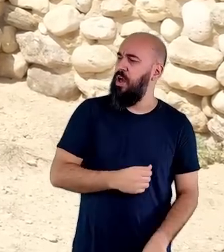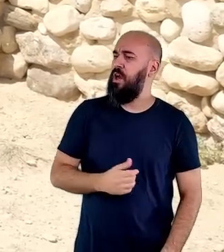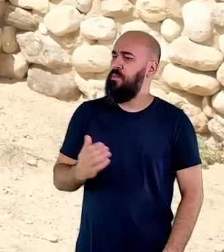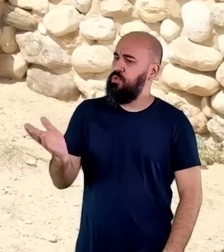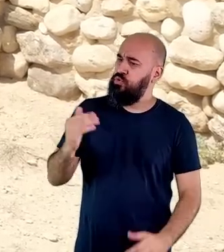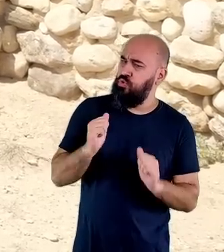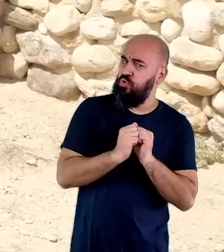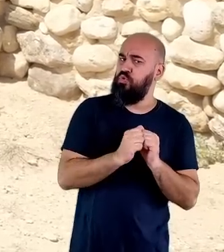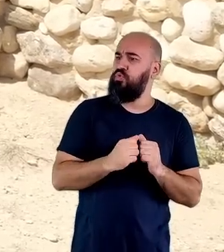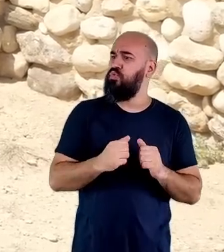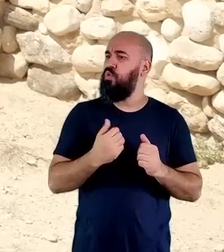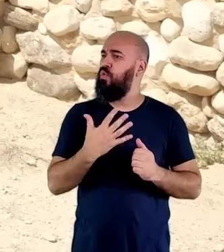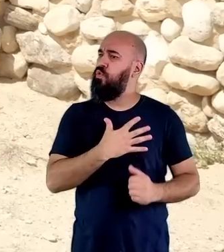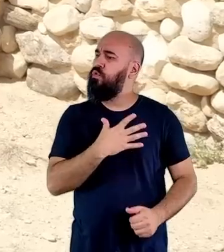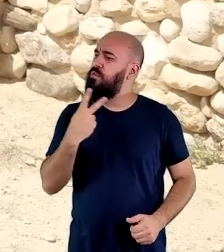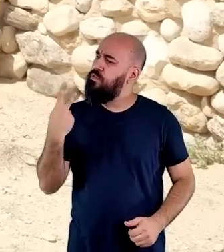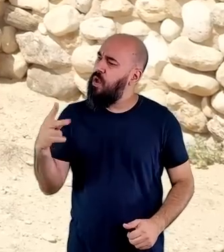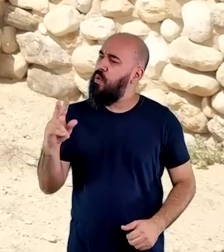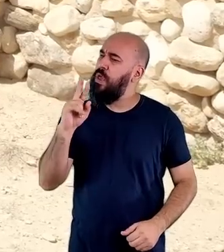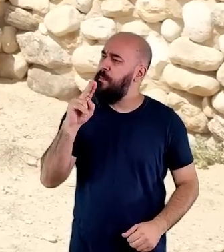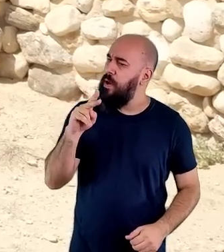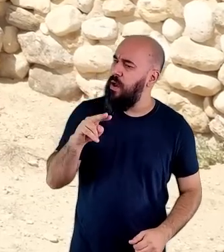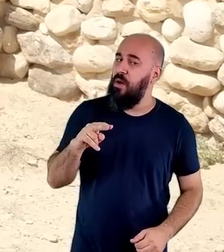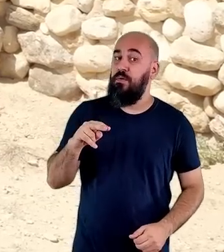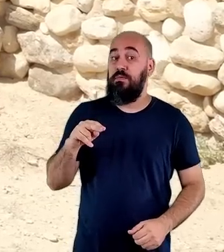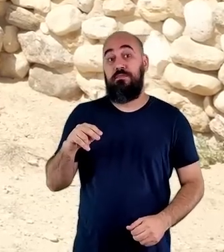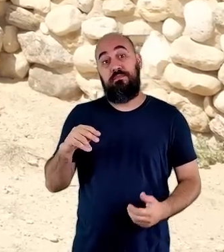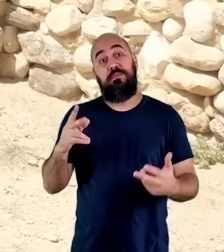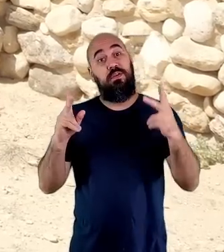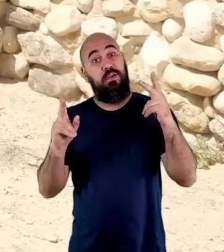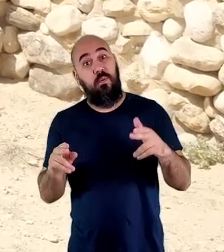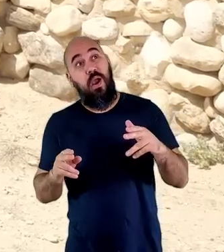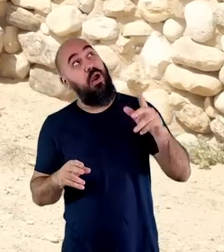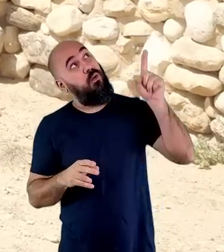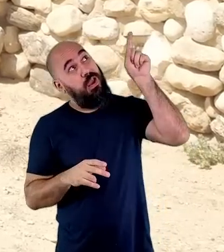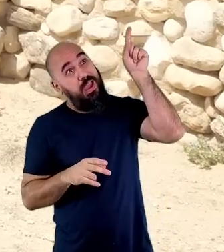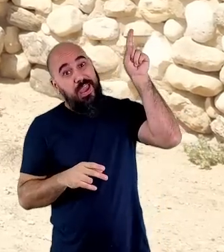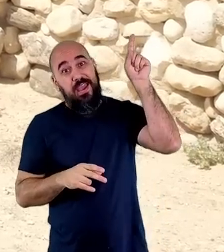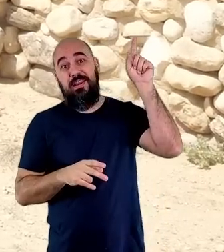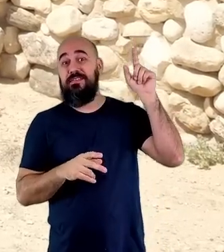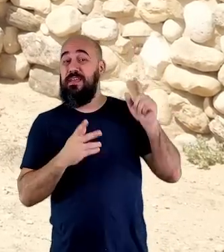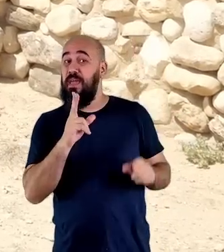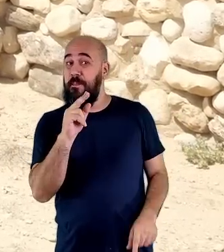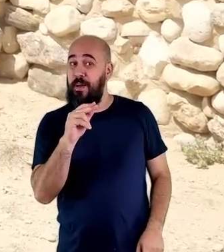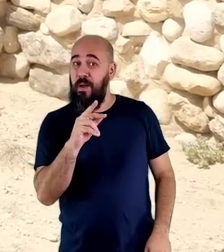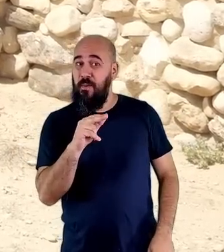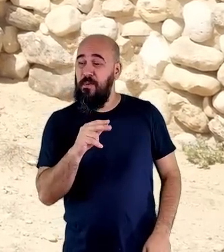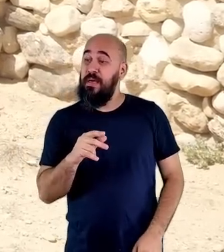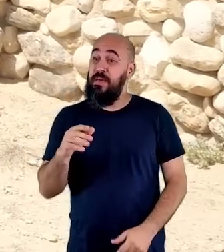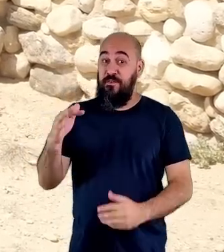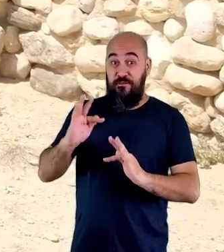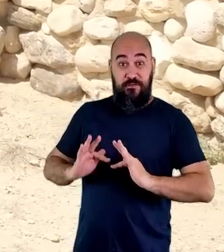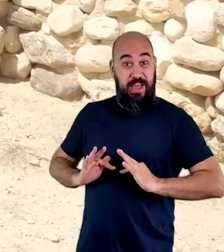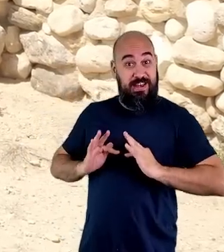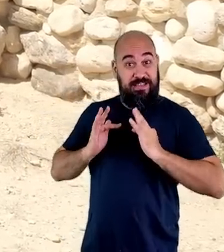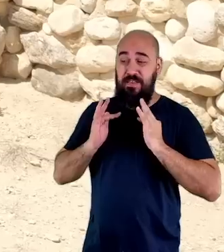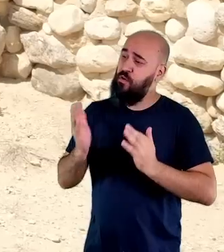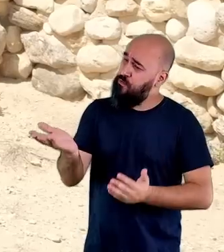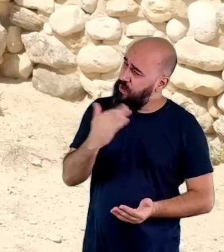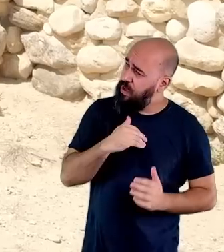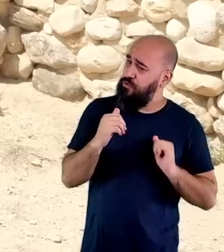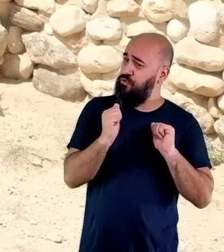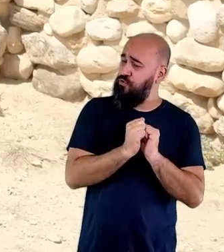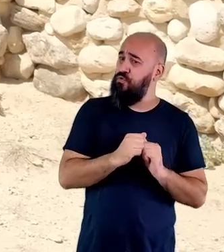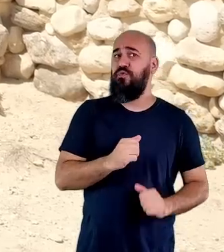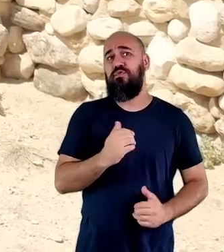filho mais moço. Jesus à porta, tentando convencer os escribas e fariseus a aceitarem participar da festa onde ele